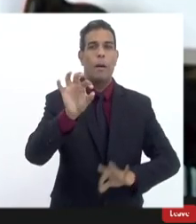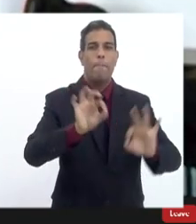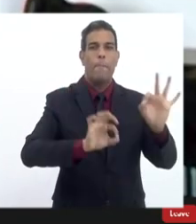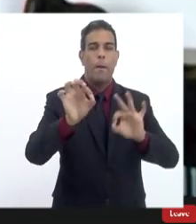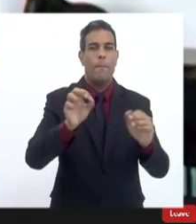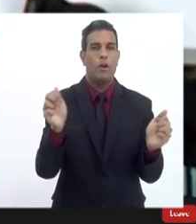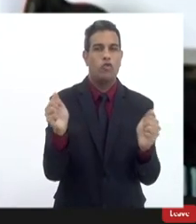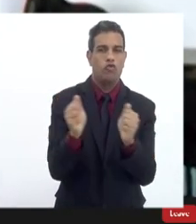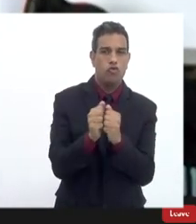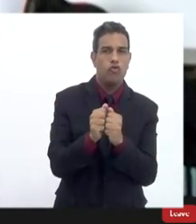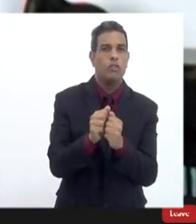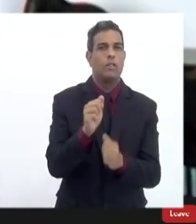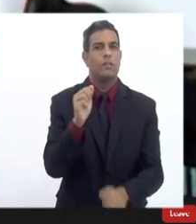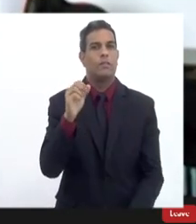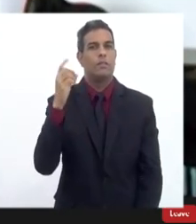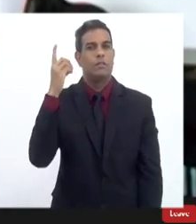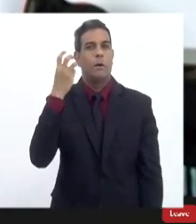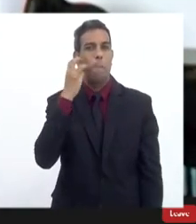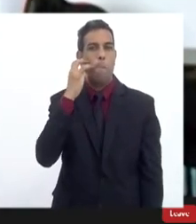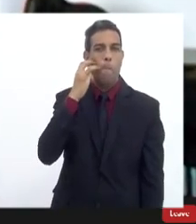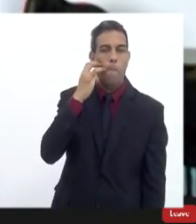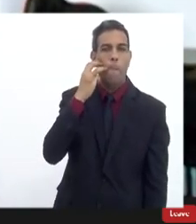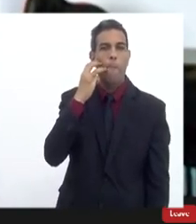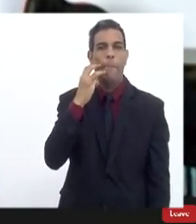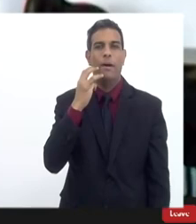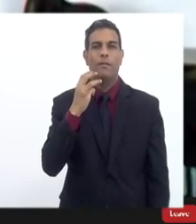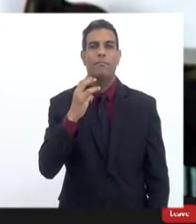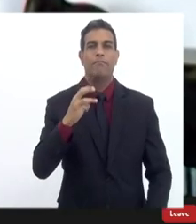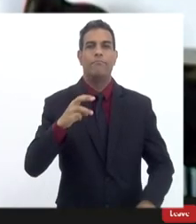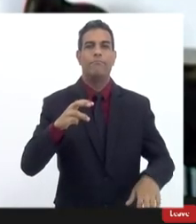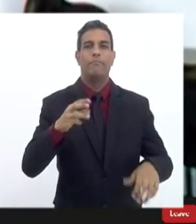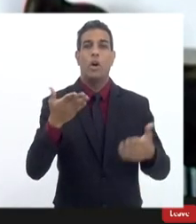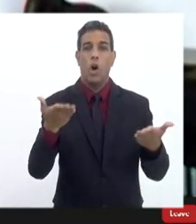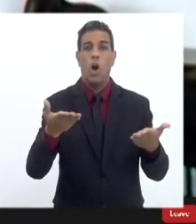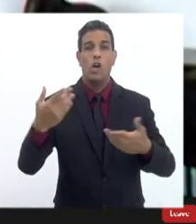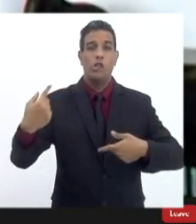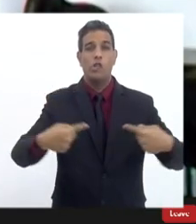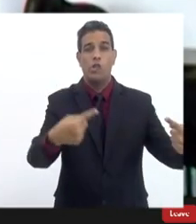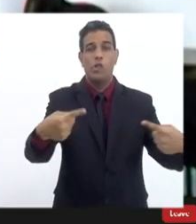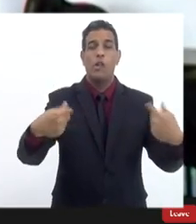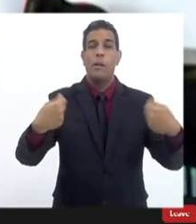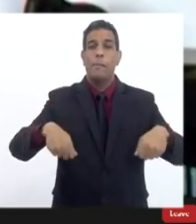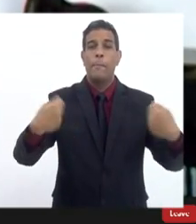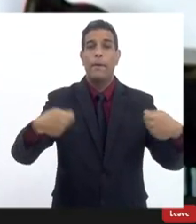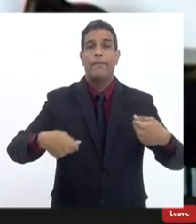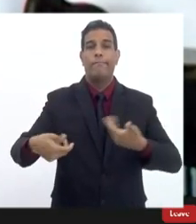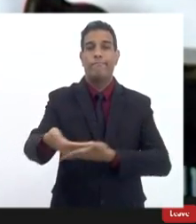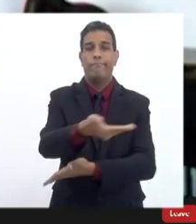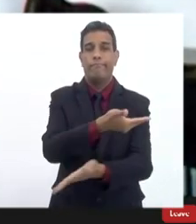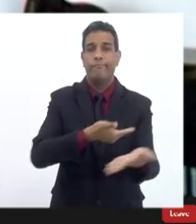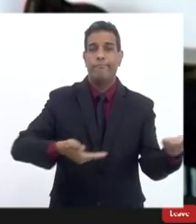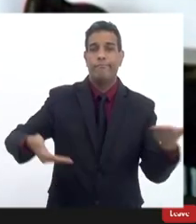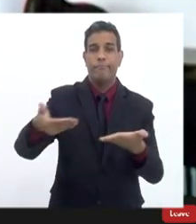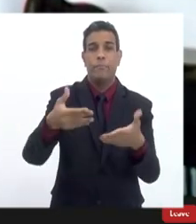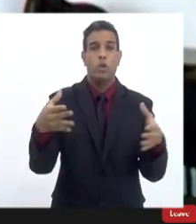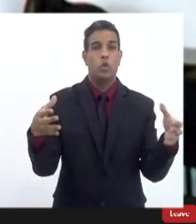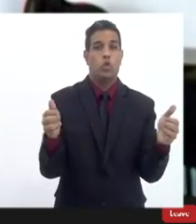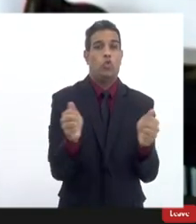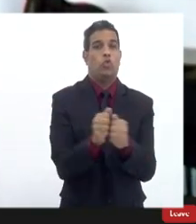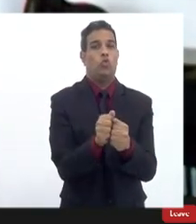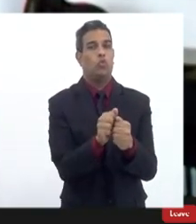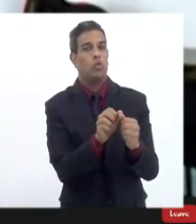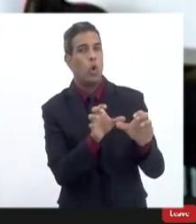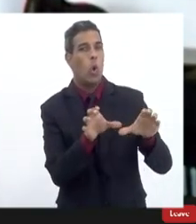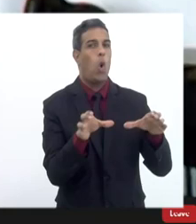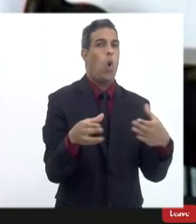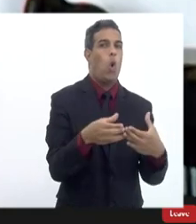deputado Valdec, de outros deputados circulando na casa nesse sentido, e que esse é um diálogo que a gente quer fazer com o Conselho Estadual de Educação,